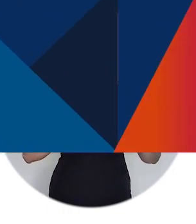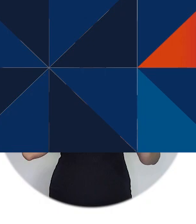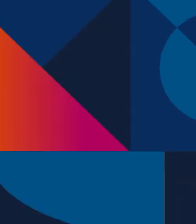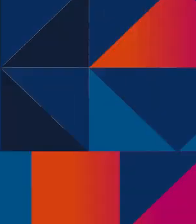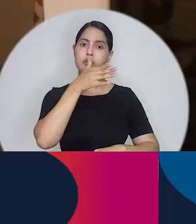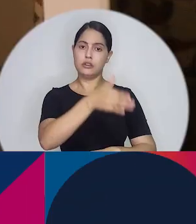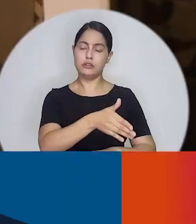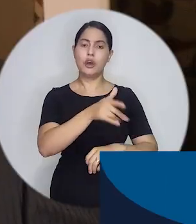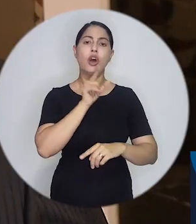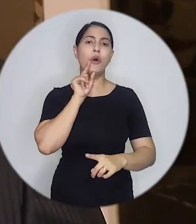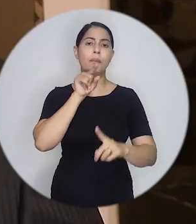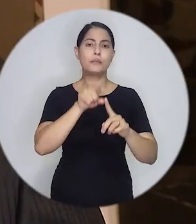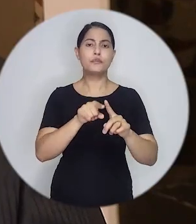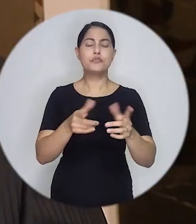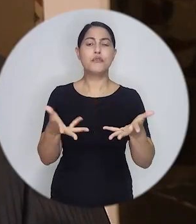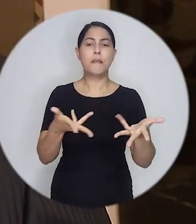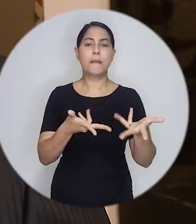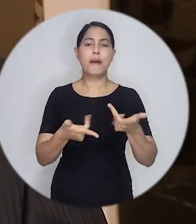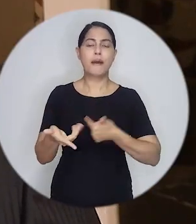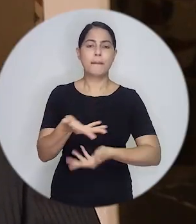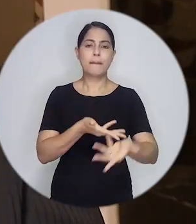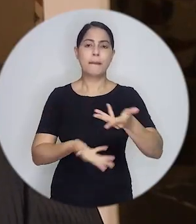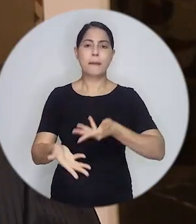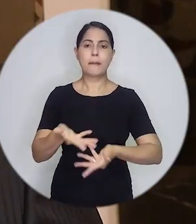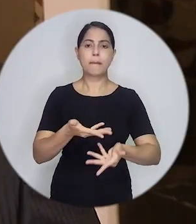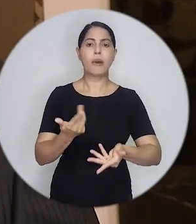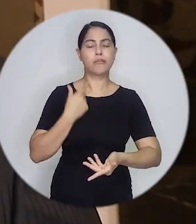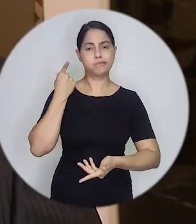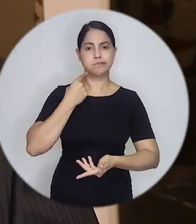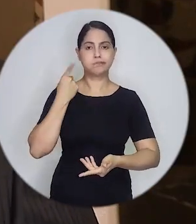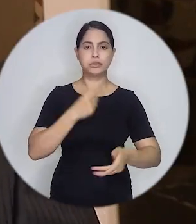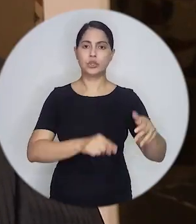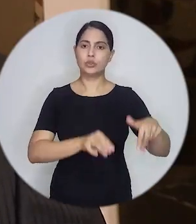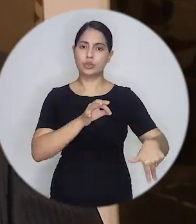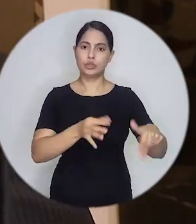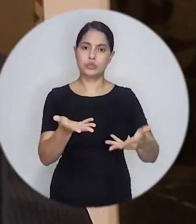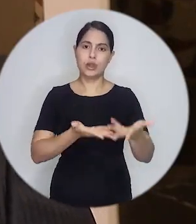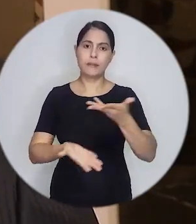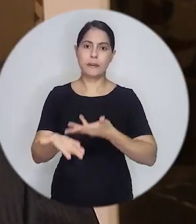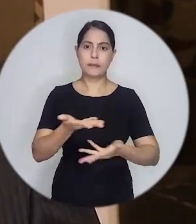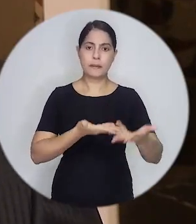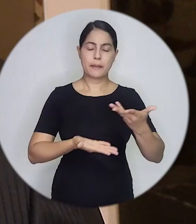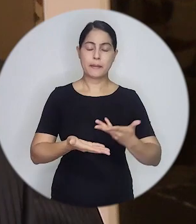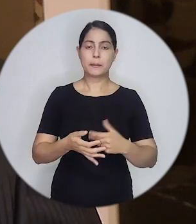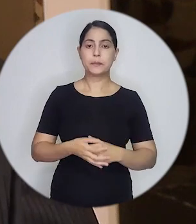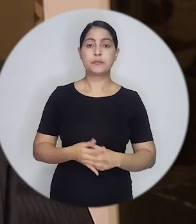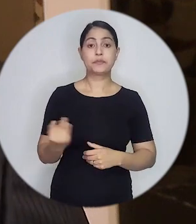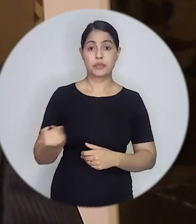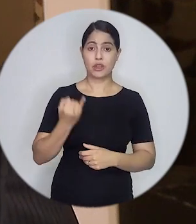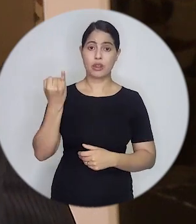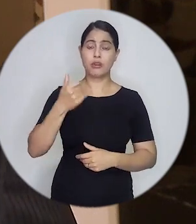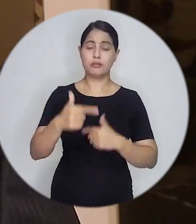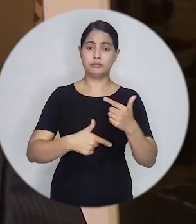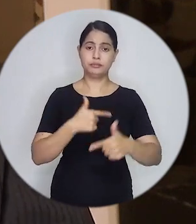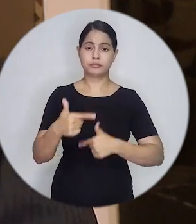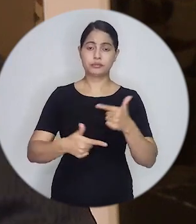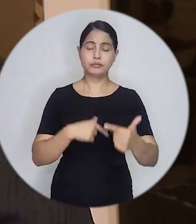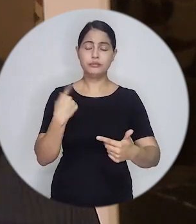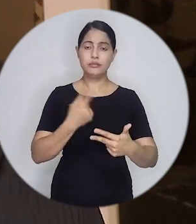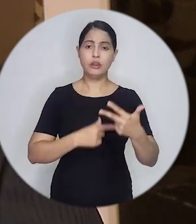Justiça Estadual, tudo isso visando aprimorar, harmonizar a atuação da advocacia com o